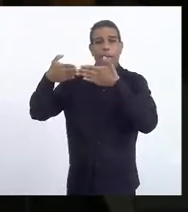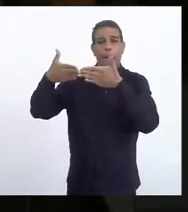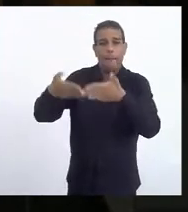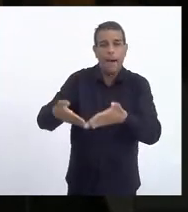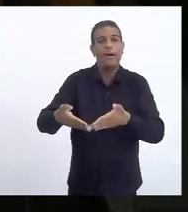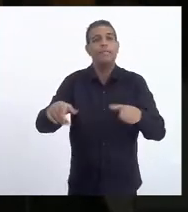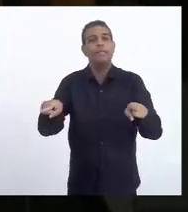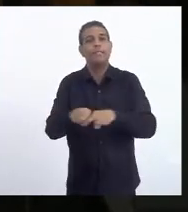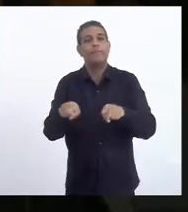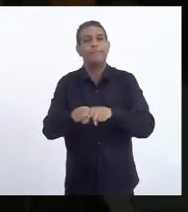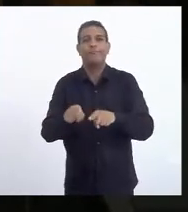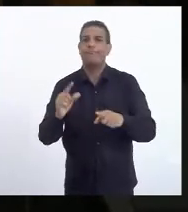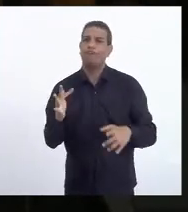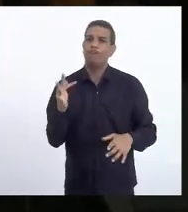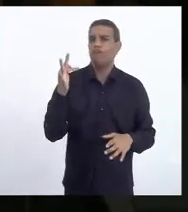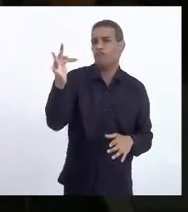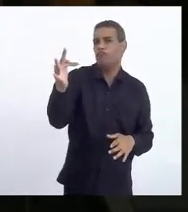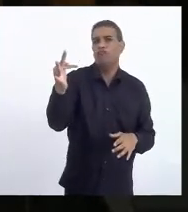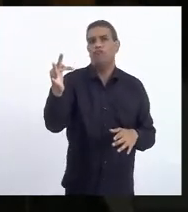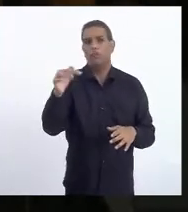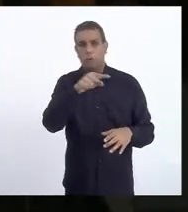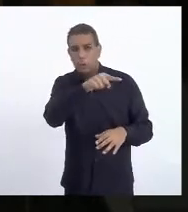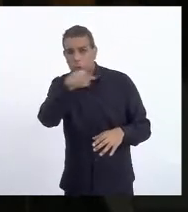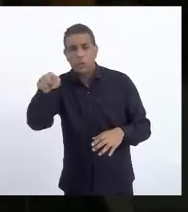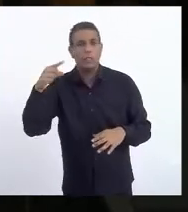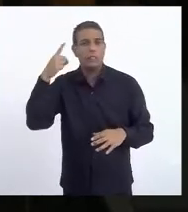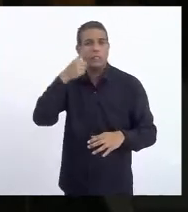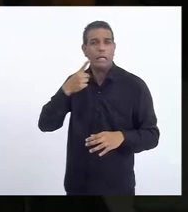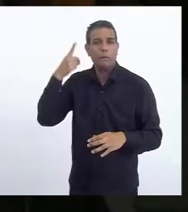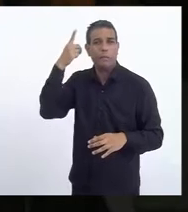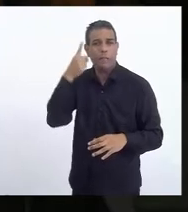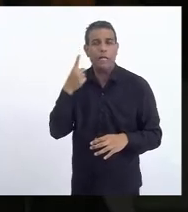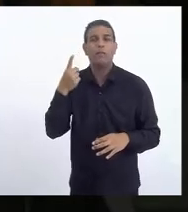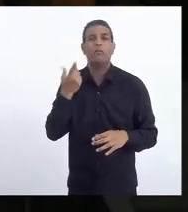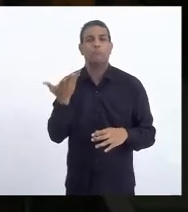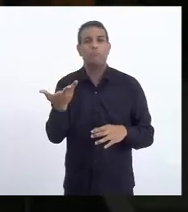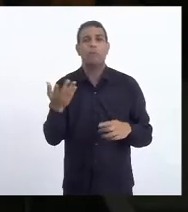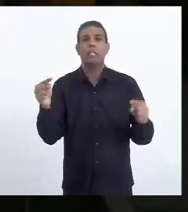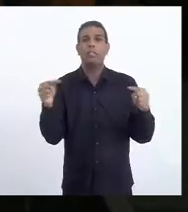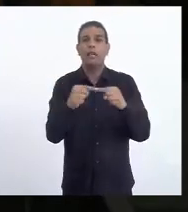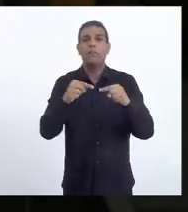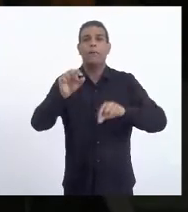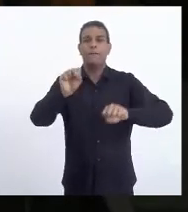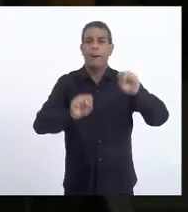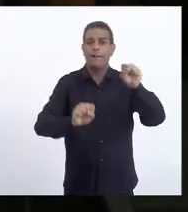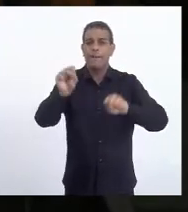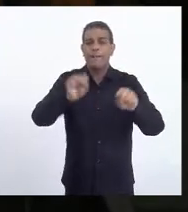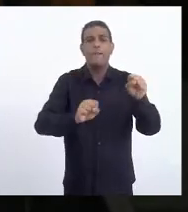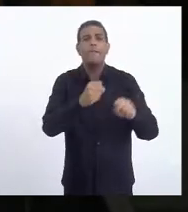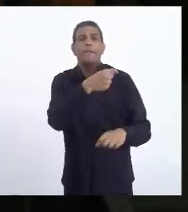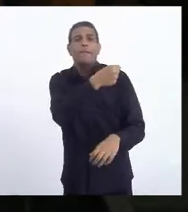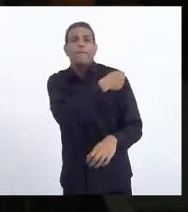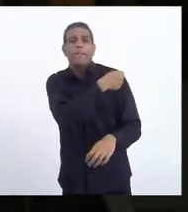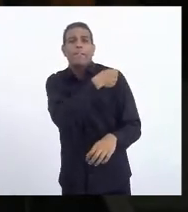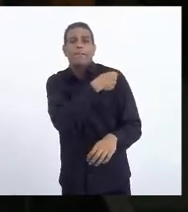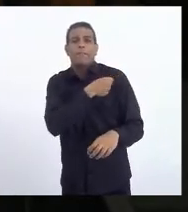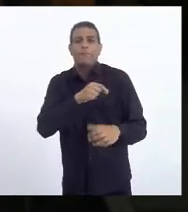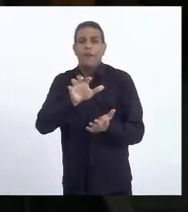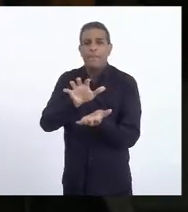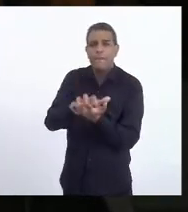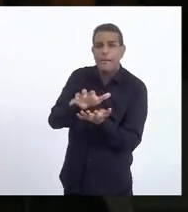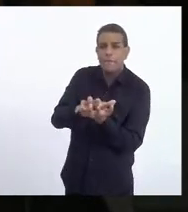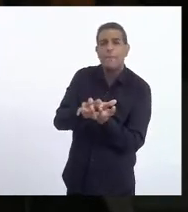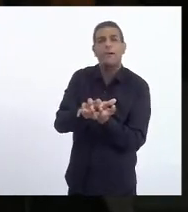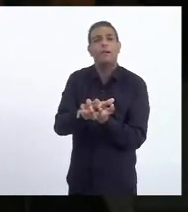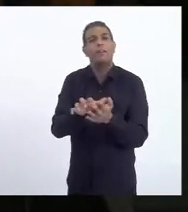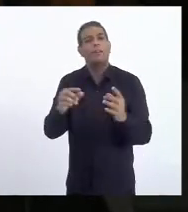está daqui a pouco Deputado waldeck Carneiro a fábrica de vacinas em Santa Cruz